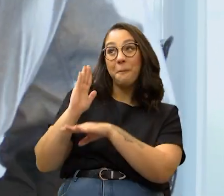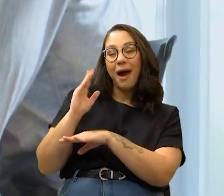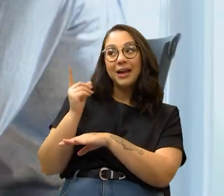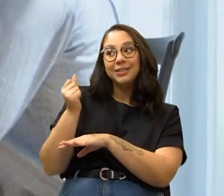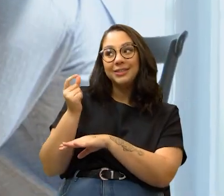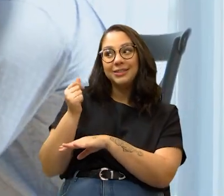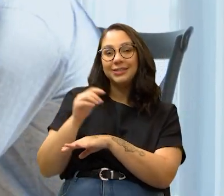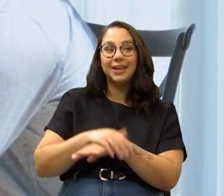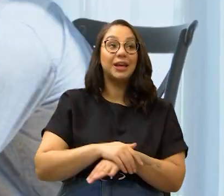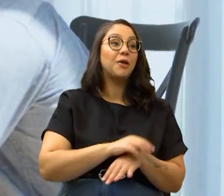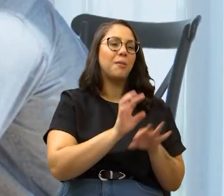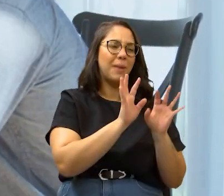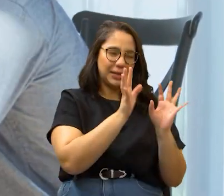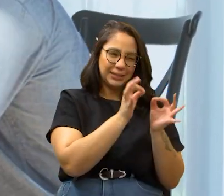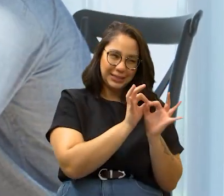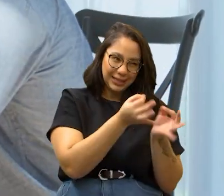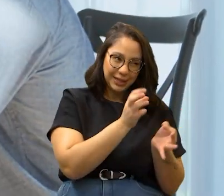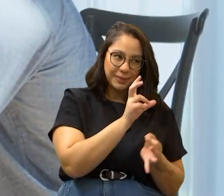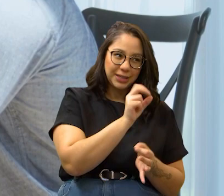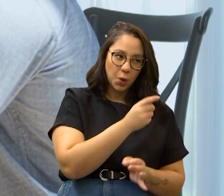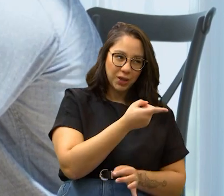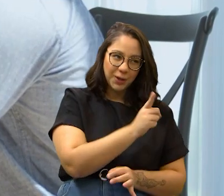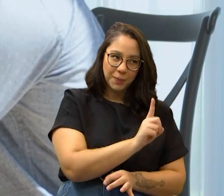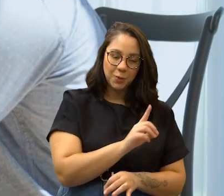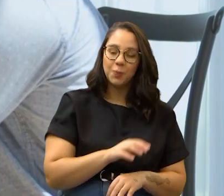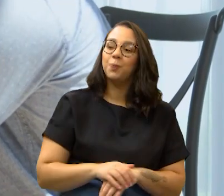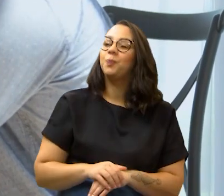pessoal? Esse é o mais simples. O mais simples.